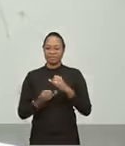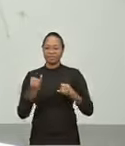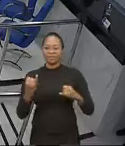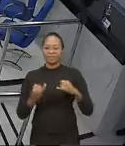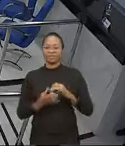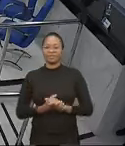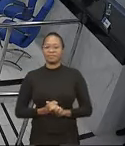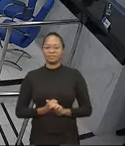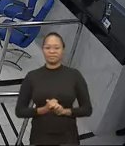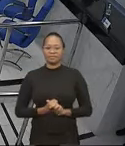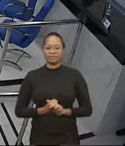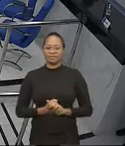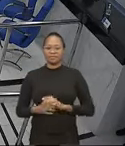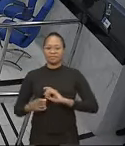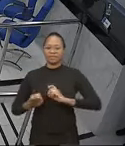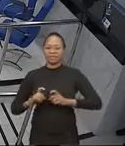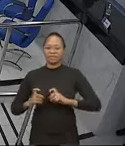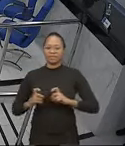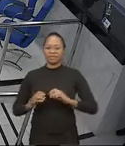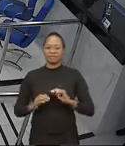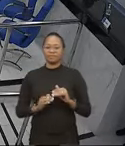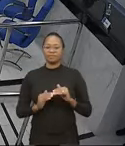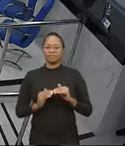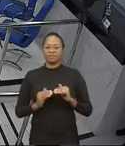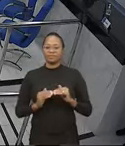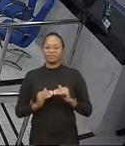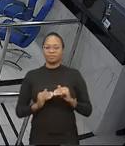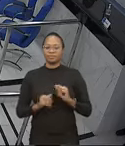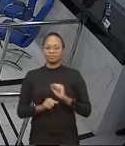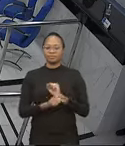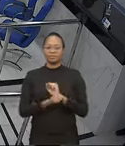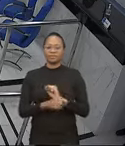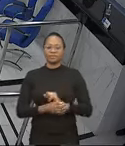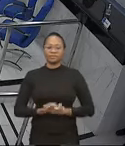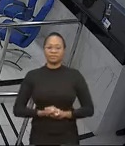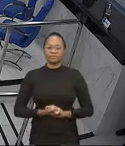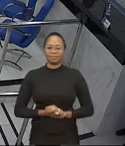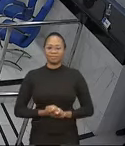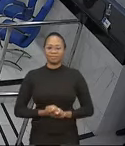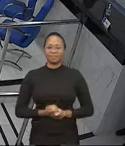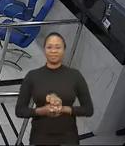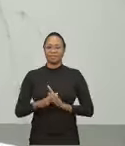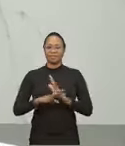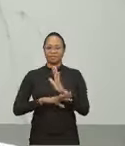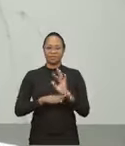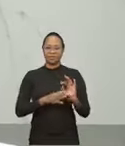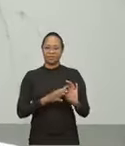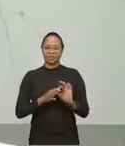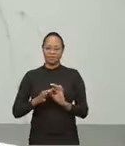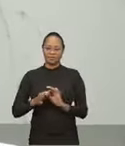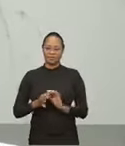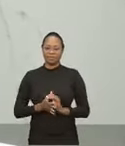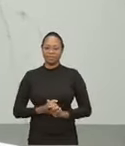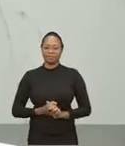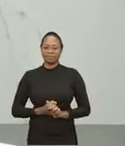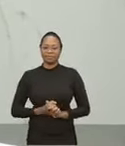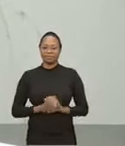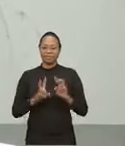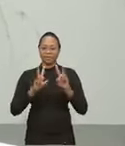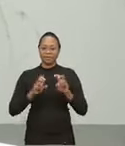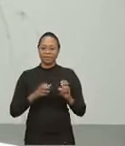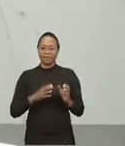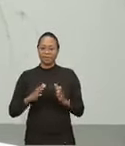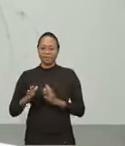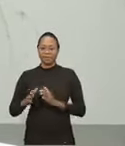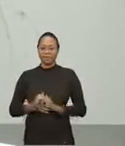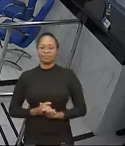em discussão. Em votação, em ordem permanece como está, aprovado por unanimidade. Próxima matéria,